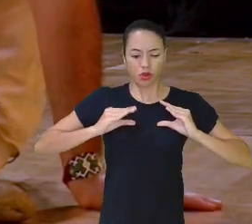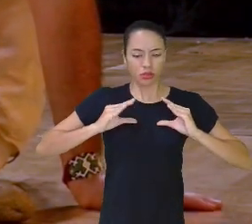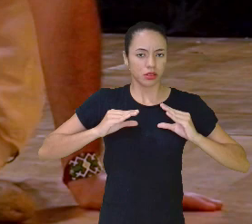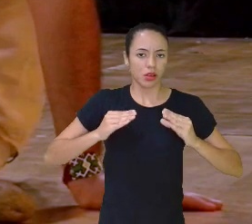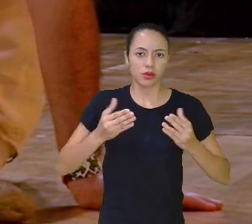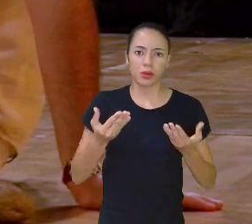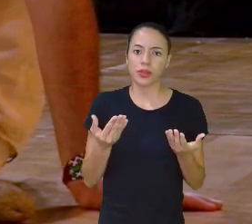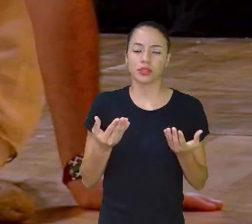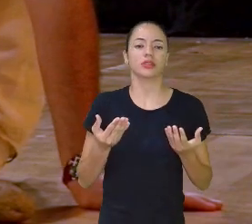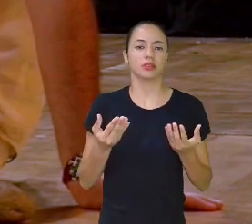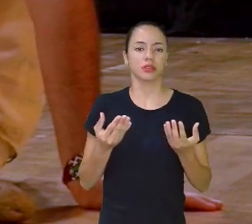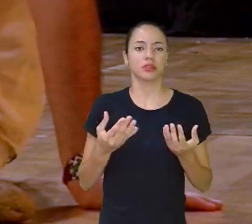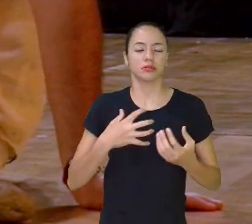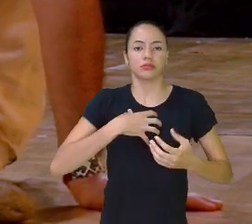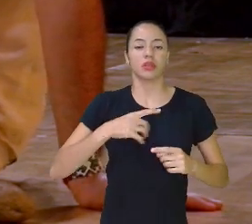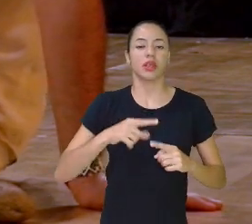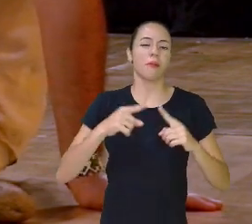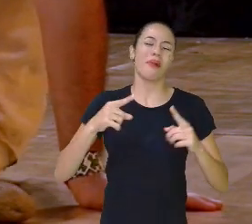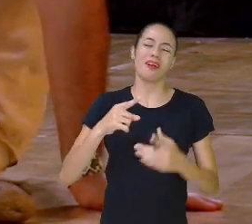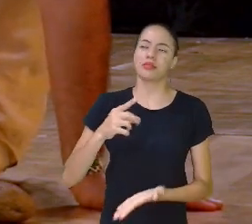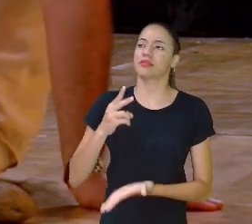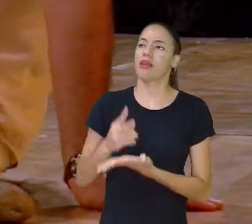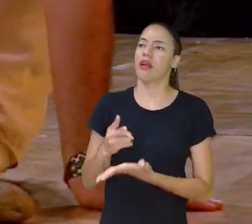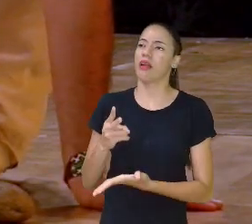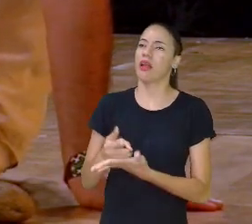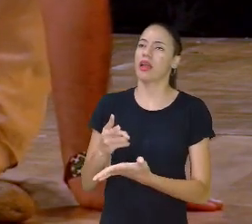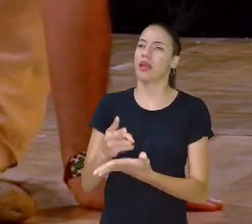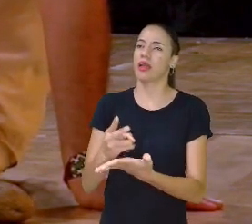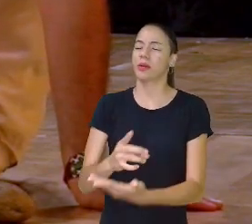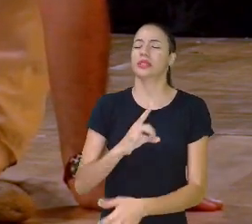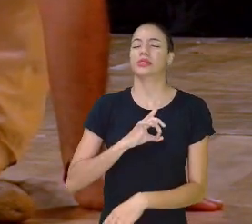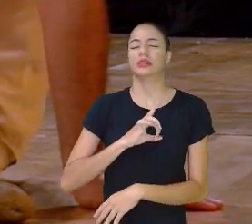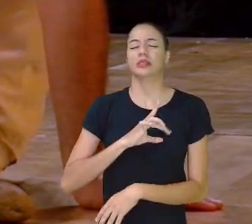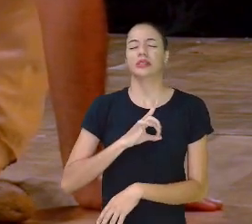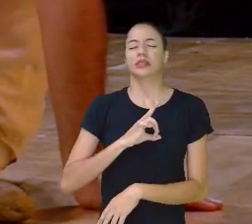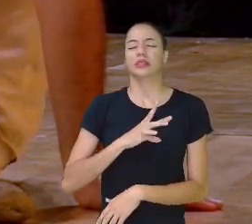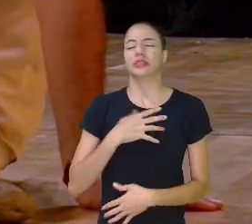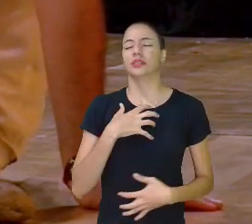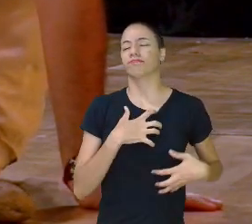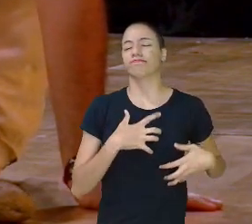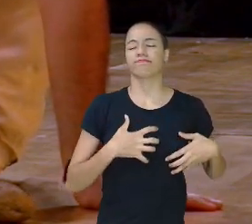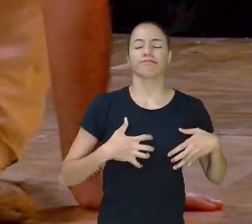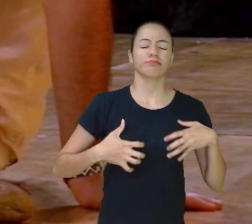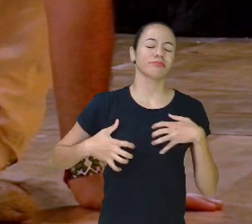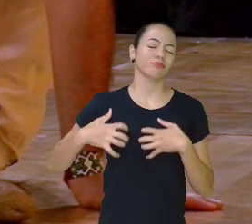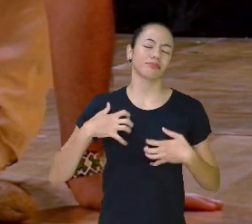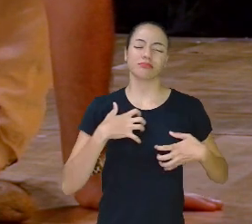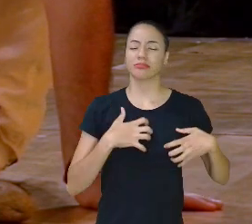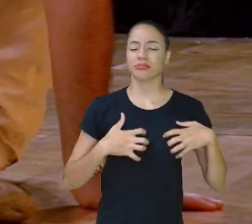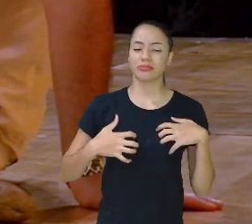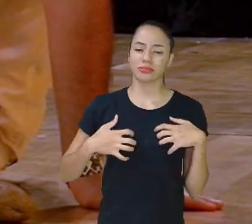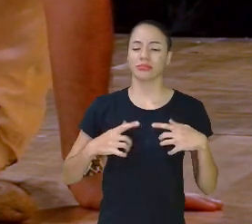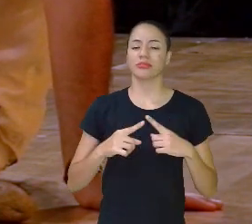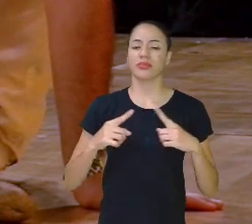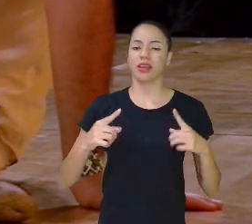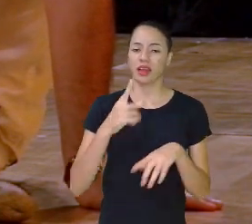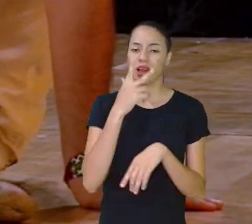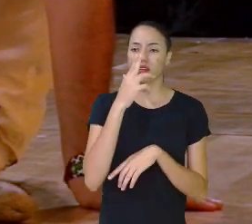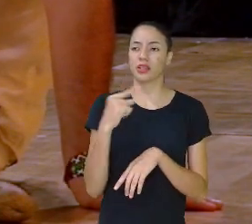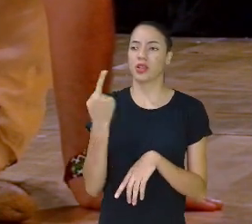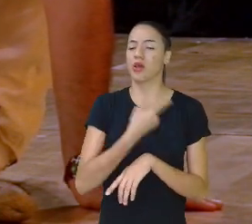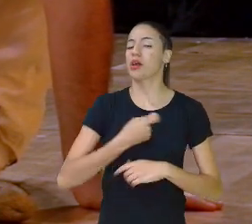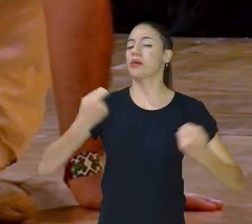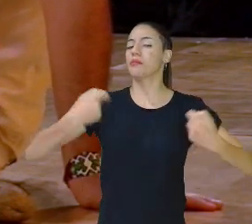estilo, mas passamos o tempo inteiro morrendo de medo. Então talvez o que a gente tenha de